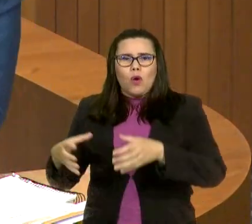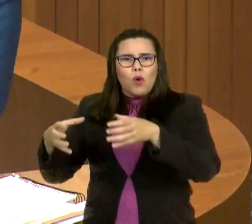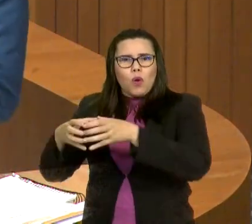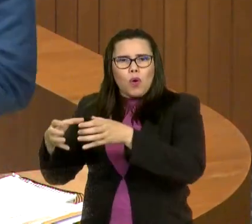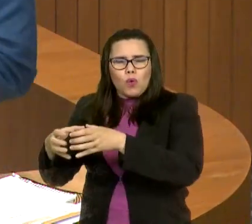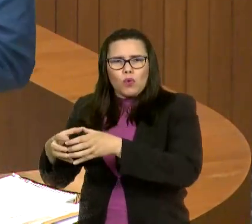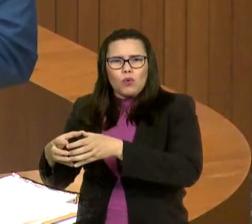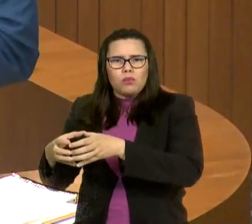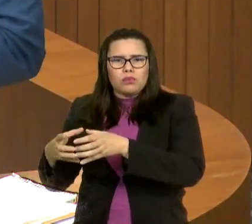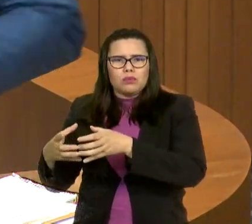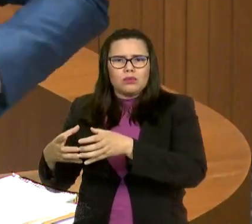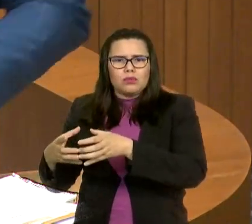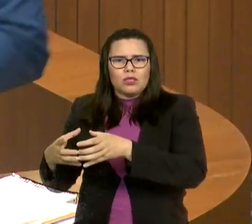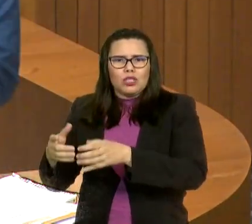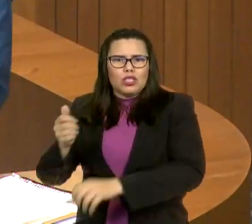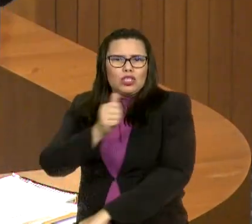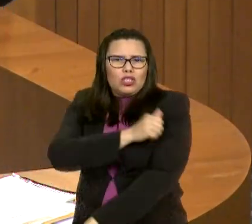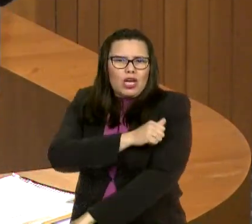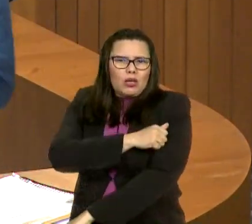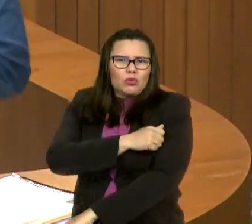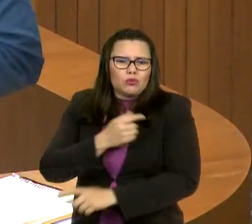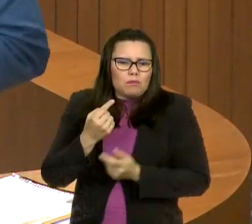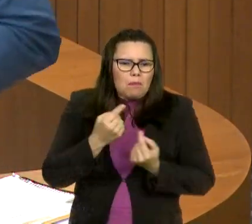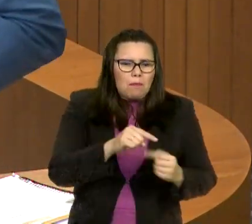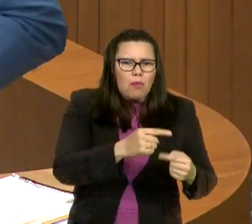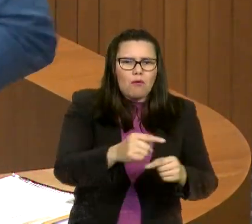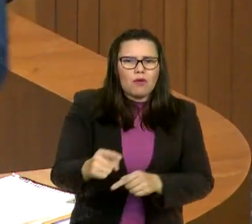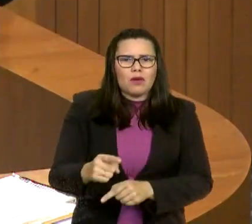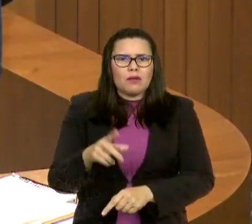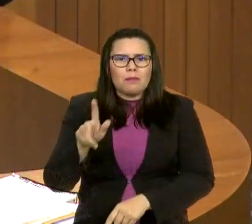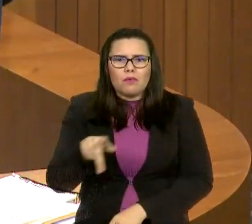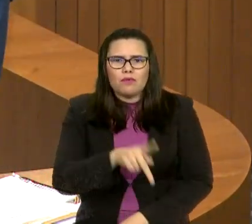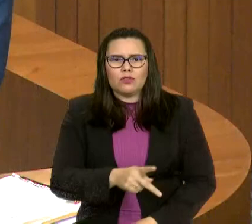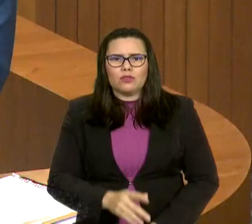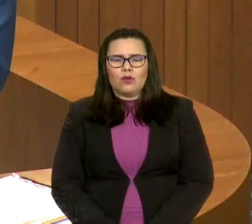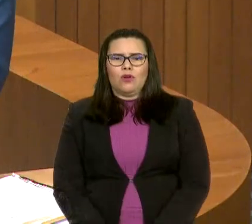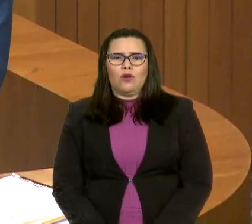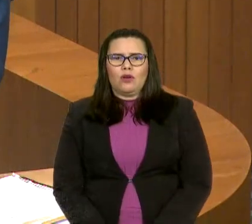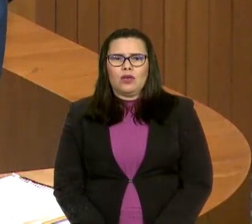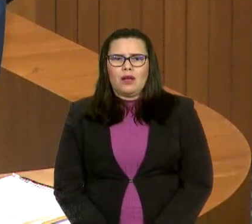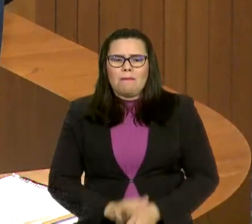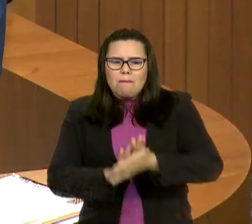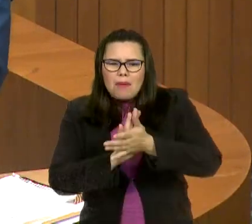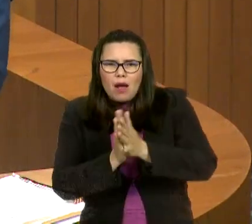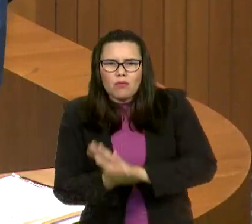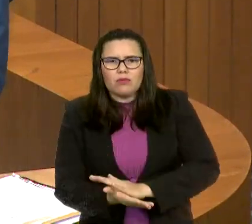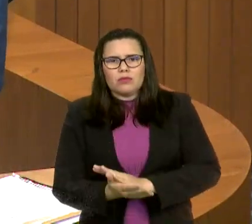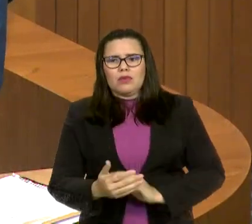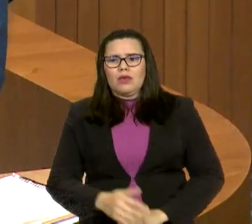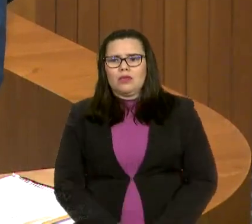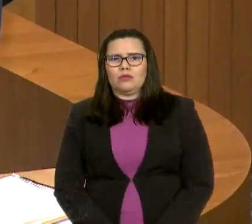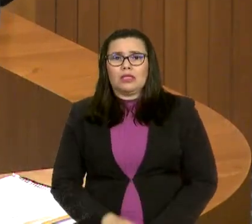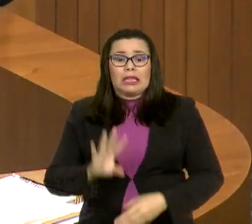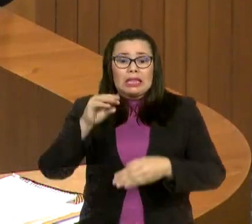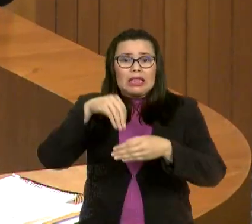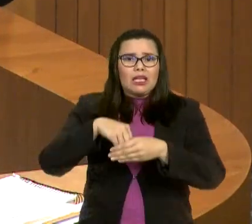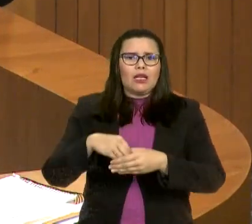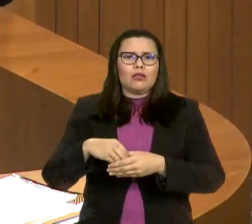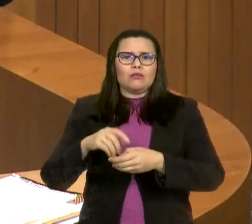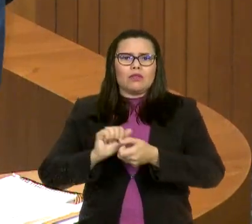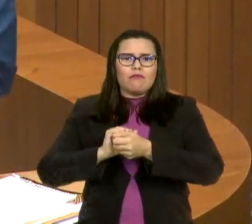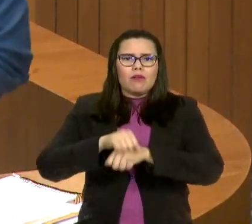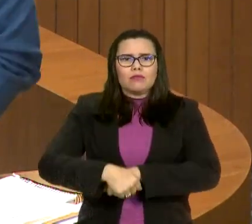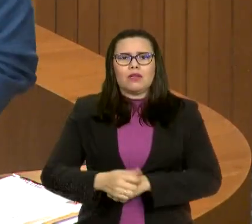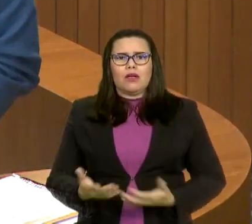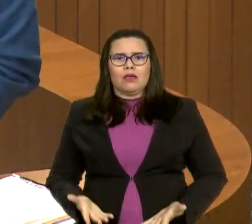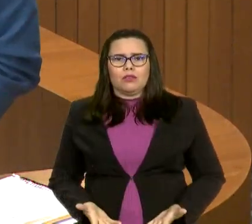professora diariamente. Ela está tratada agora como uma pária dentro da faculdade. Cadê a pluralidade de pensamento que tem